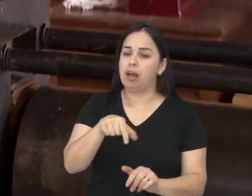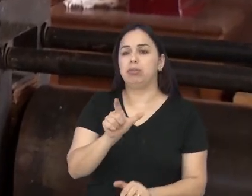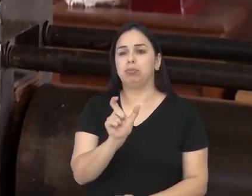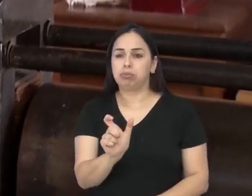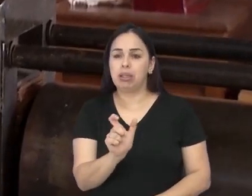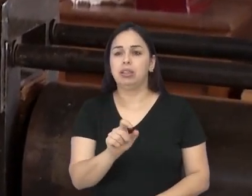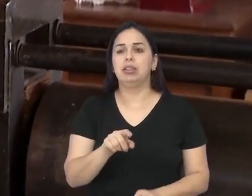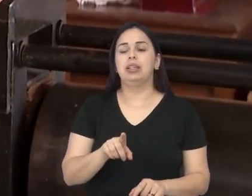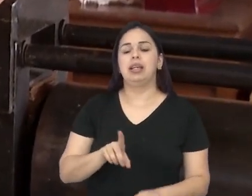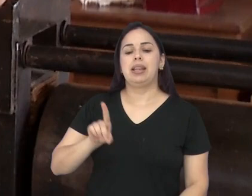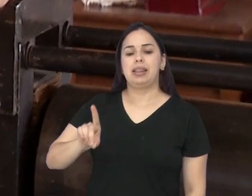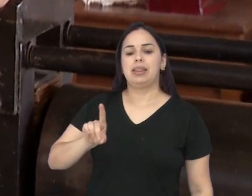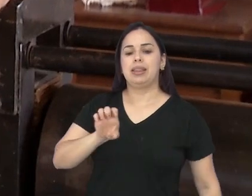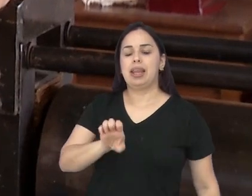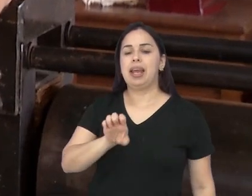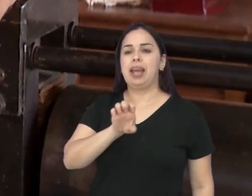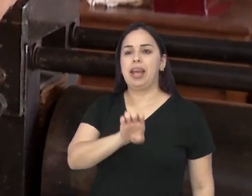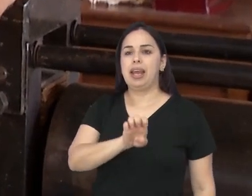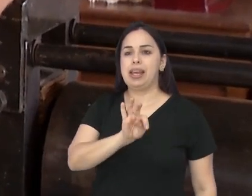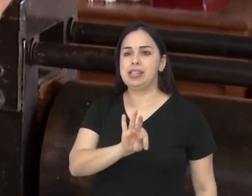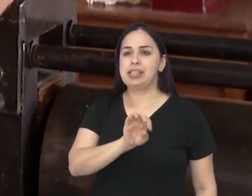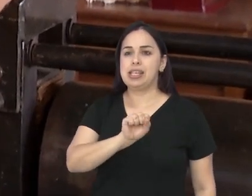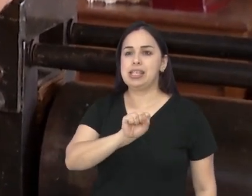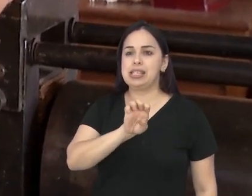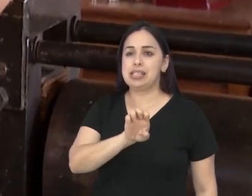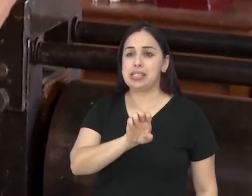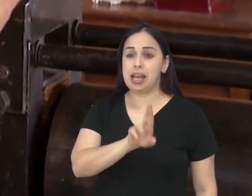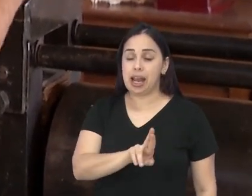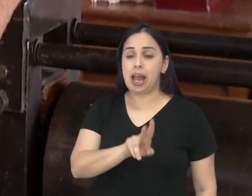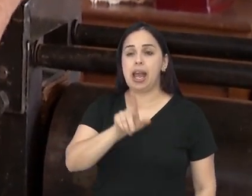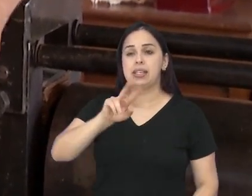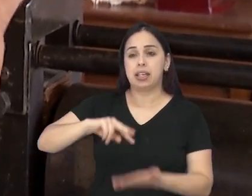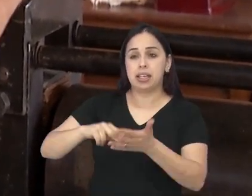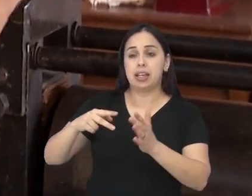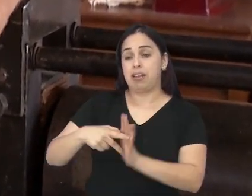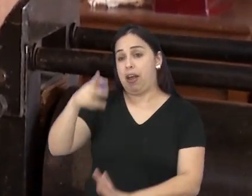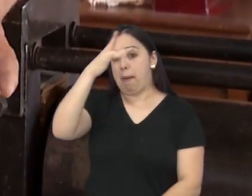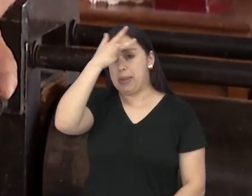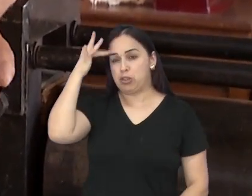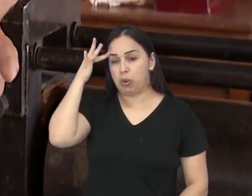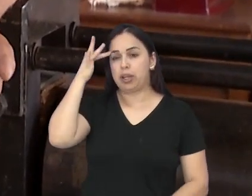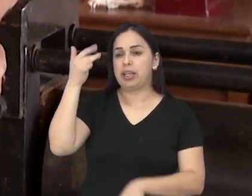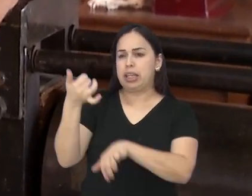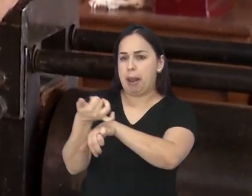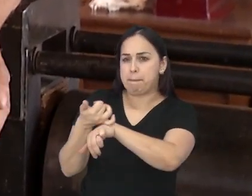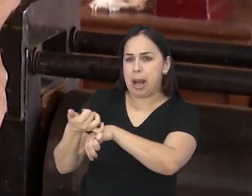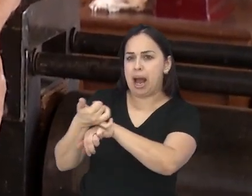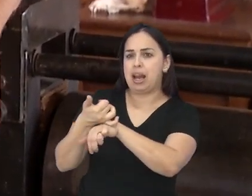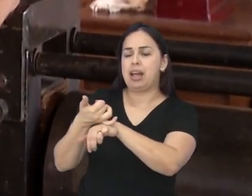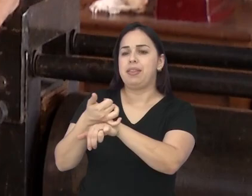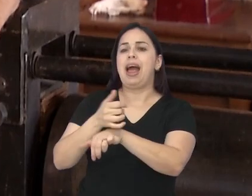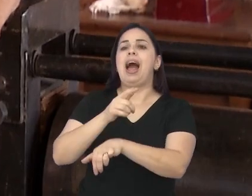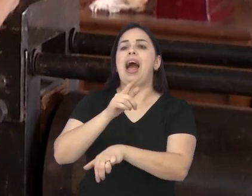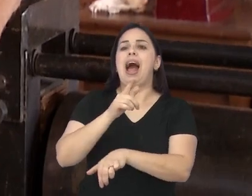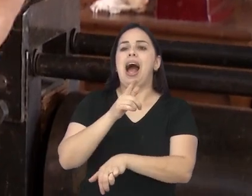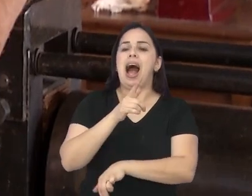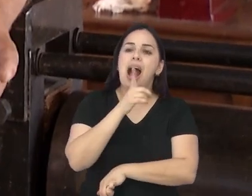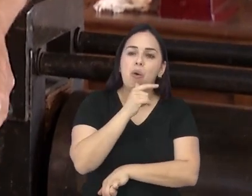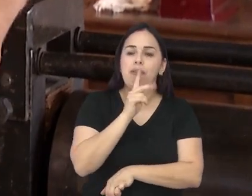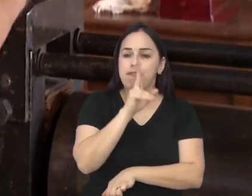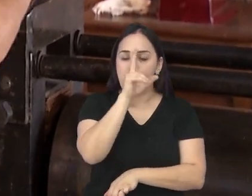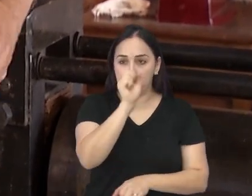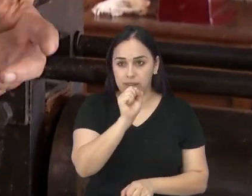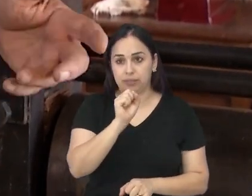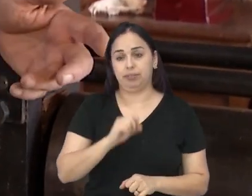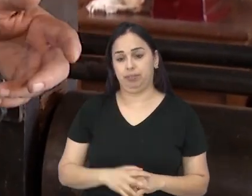palavra Deetzer seria o cara que trabalha com água forte, o aquafortista, via de regra. Hoje a gente